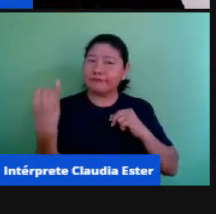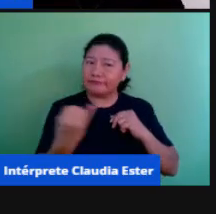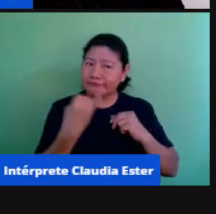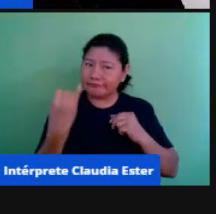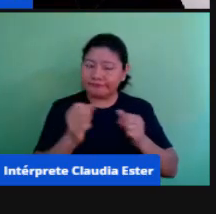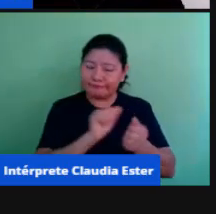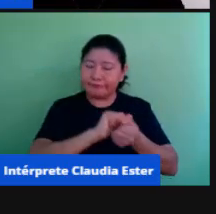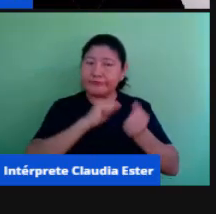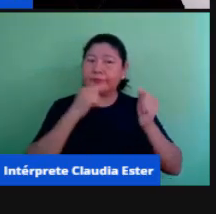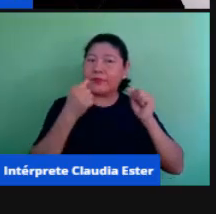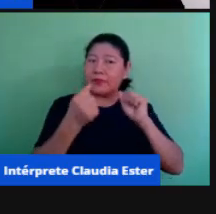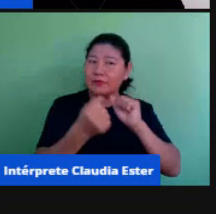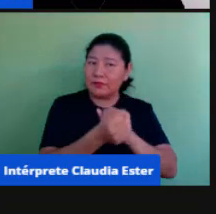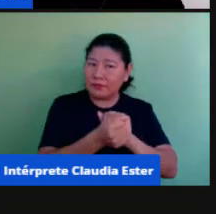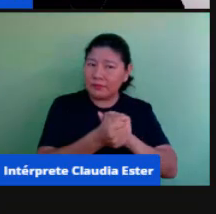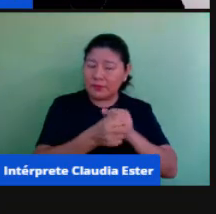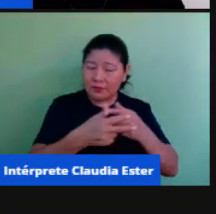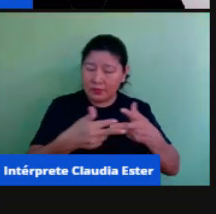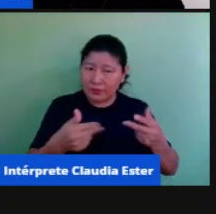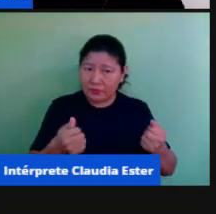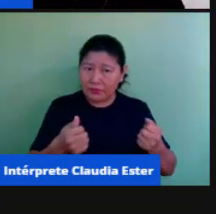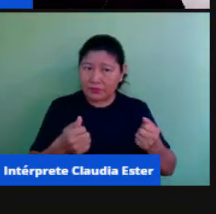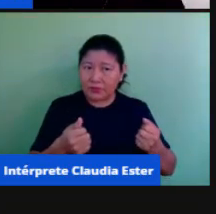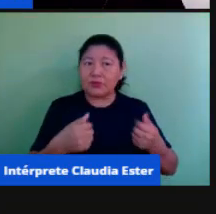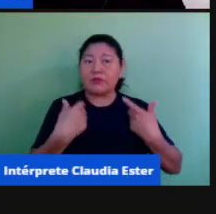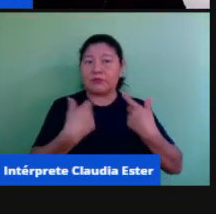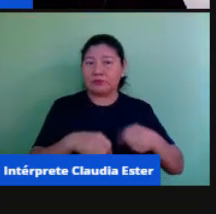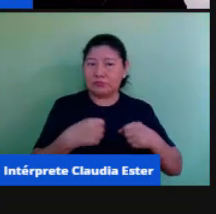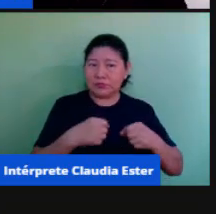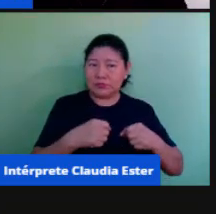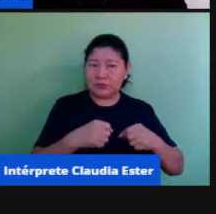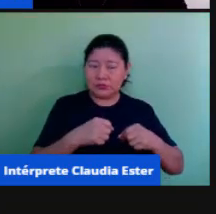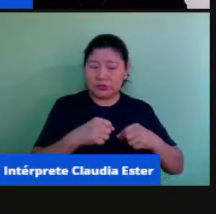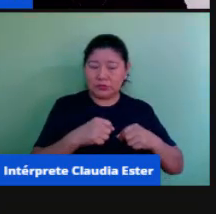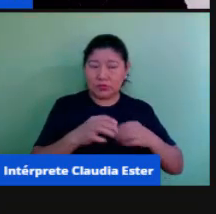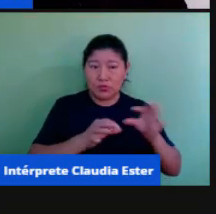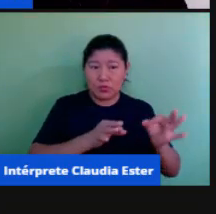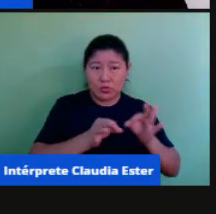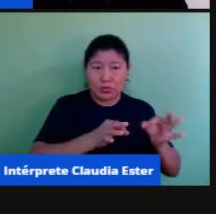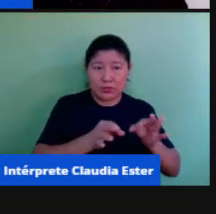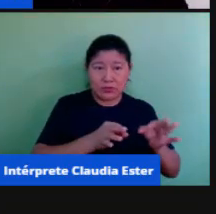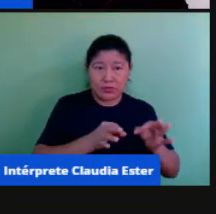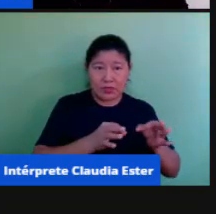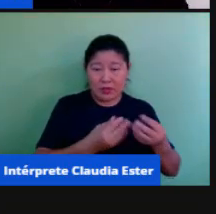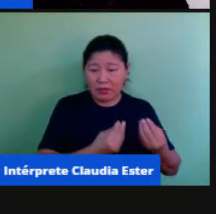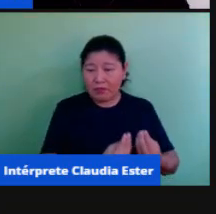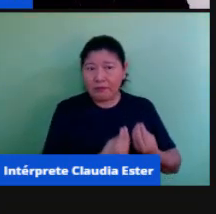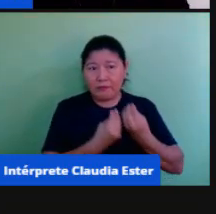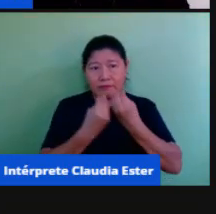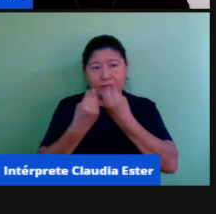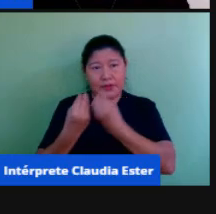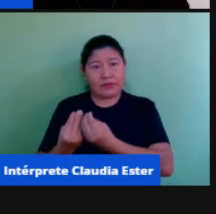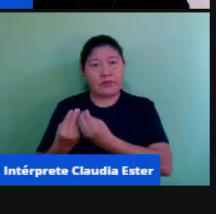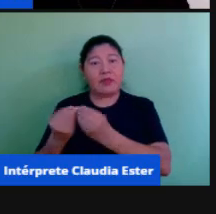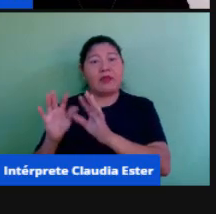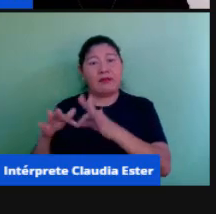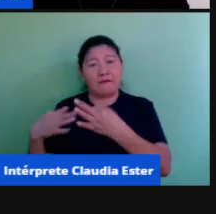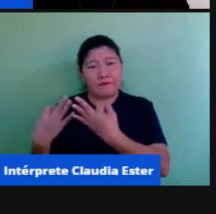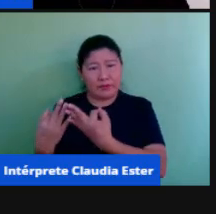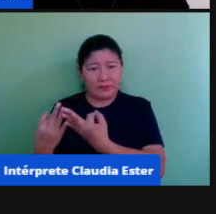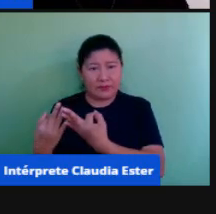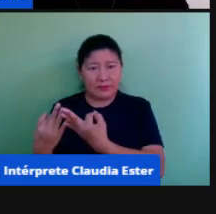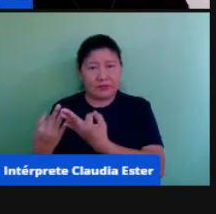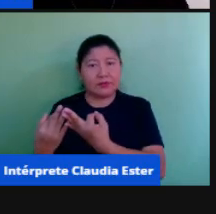que estar proporcionando, né? Mas antes, nós precisamos entender e compreender